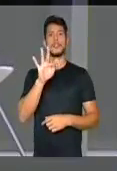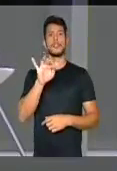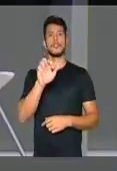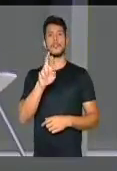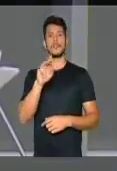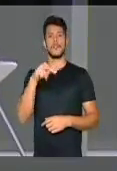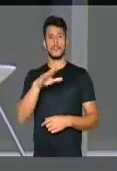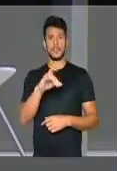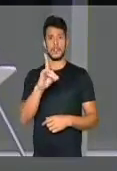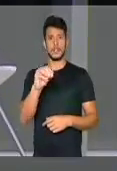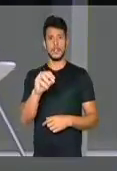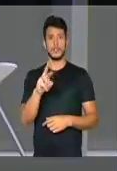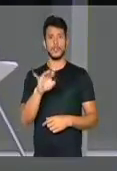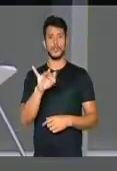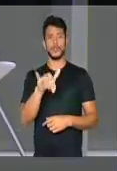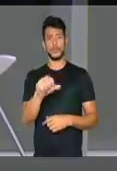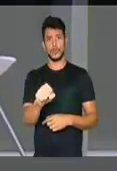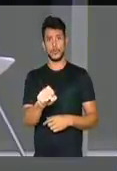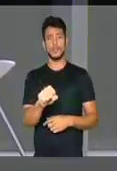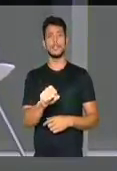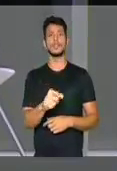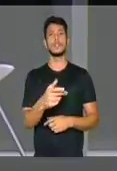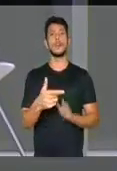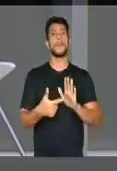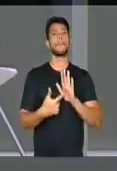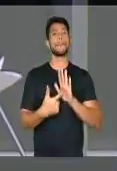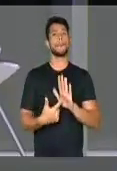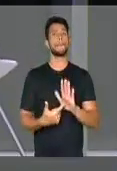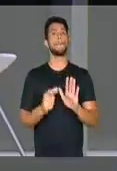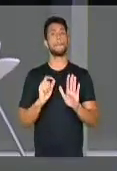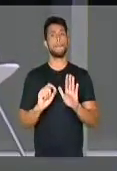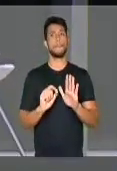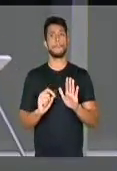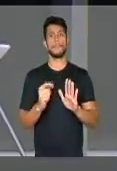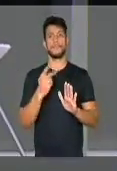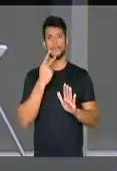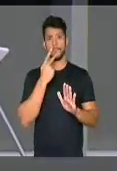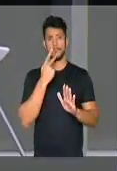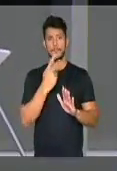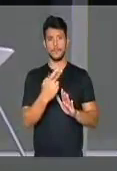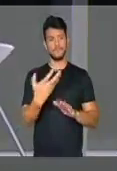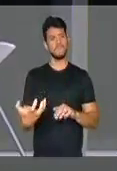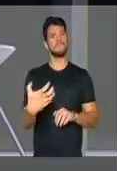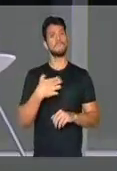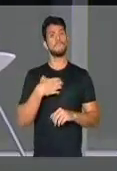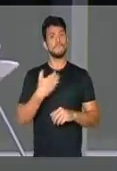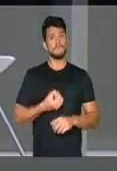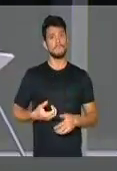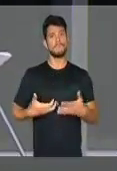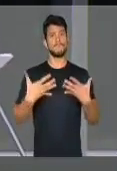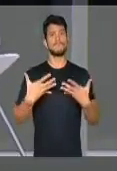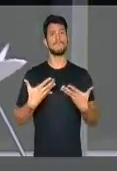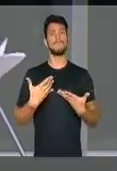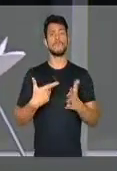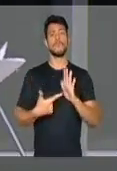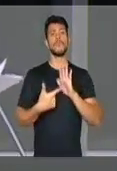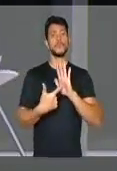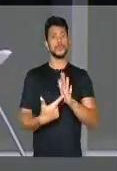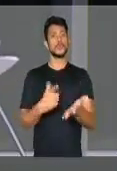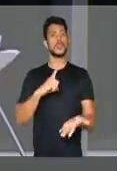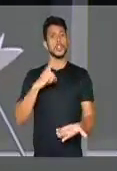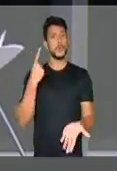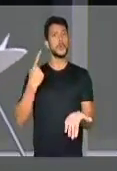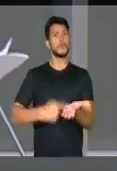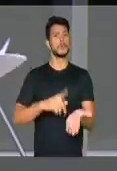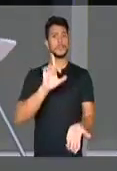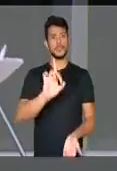Ruas e Francisco Assis, manifestou-se de forma que nos gratifica seu compromisso com os